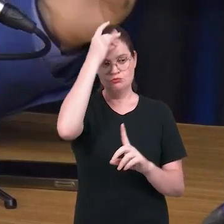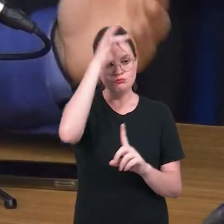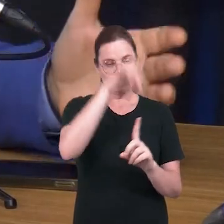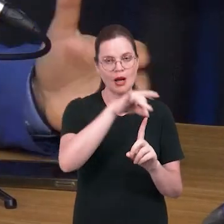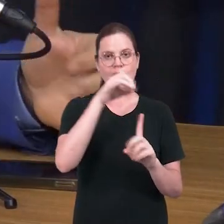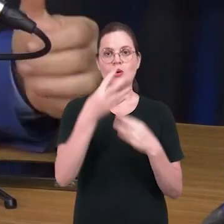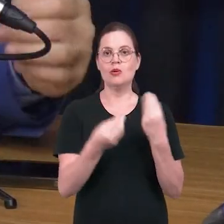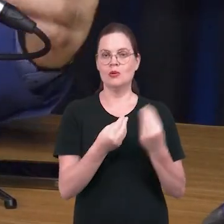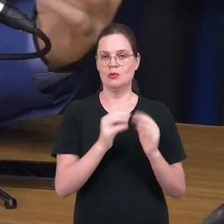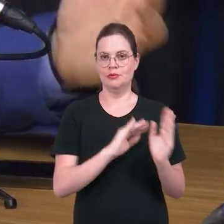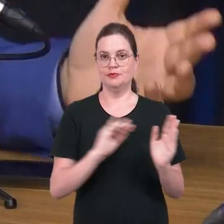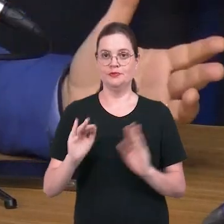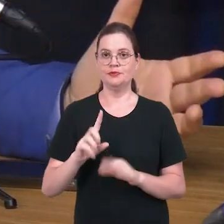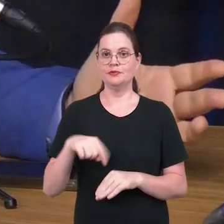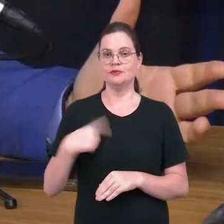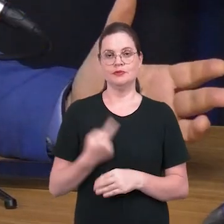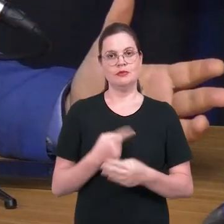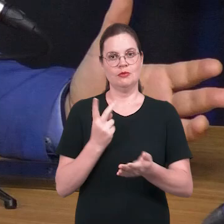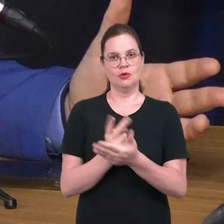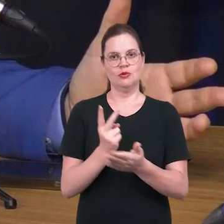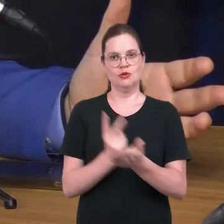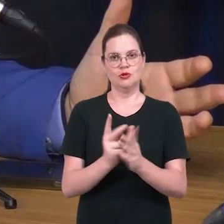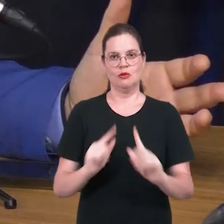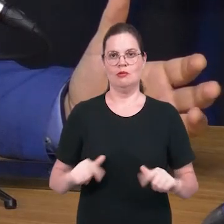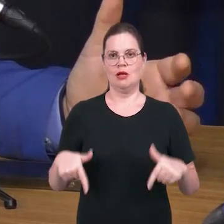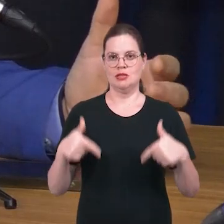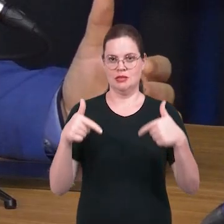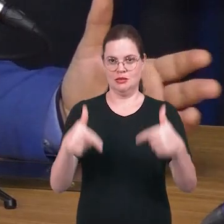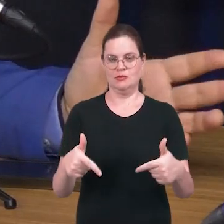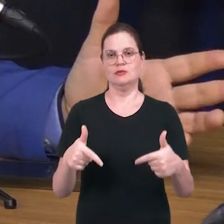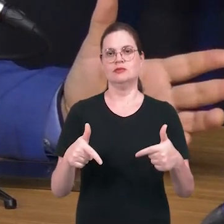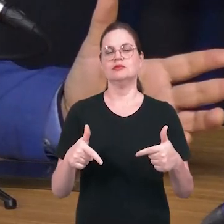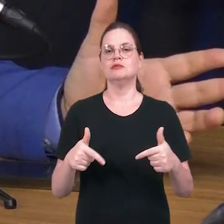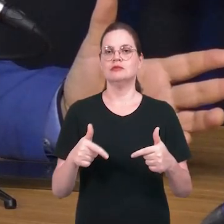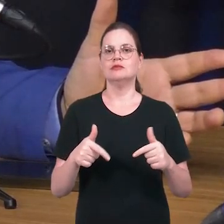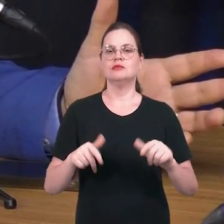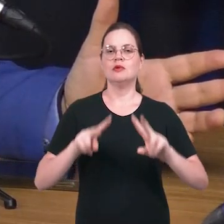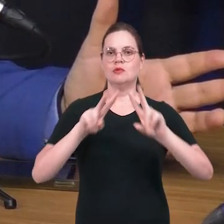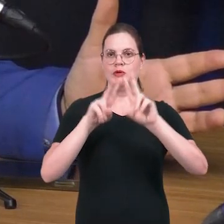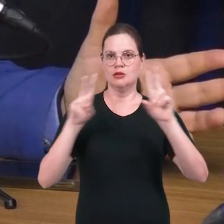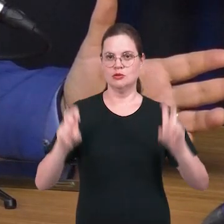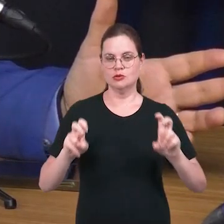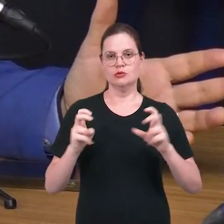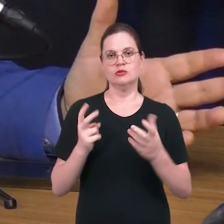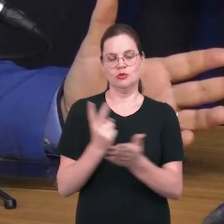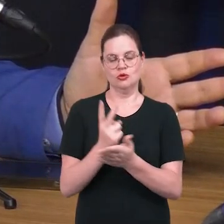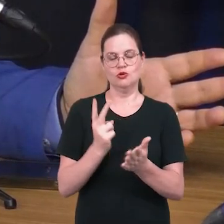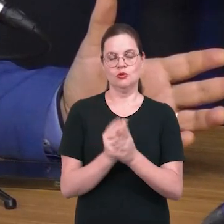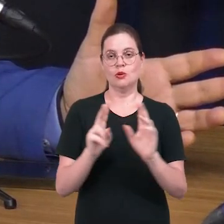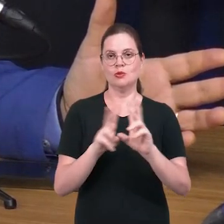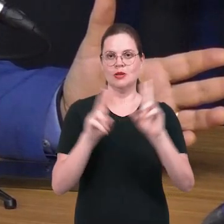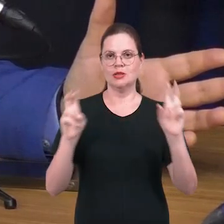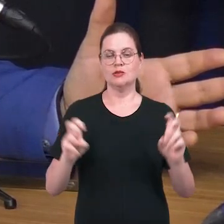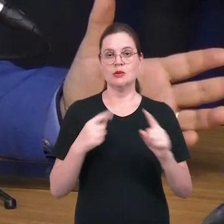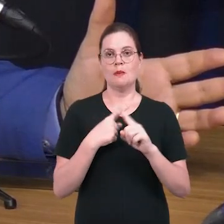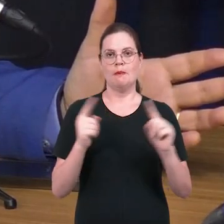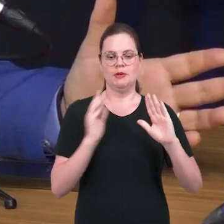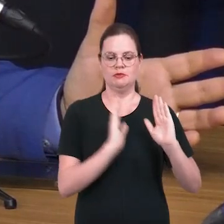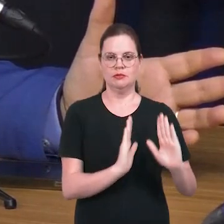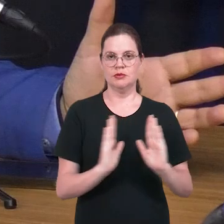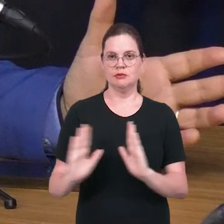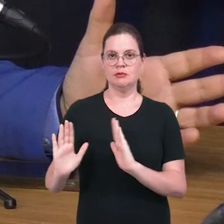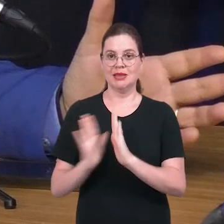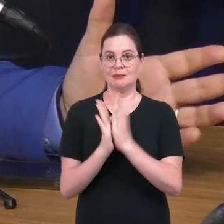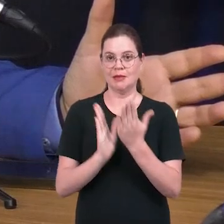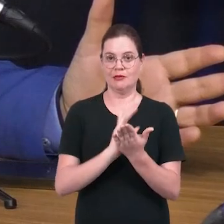vamos continuar falando aqui sobre esse assunto ao longo desse programa e dos próximos, numa sequência bíblica, para